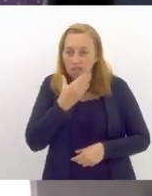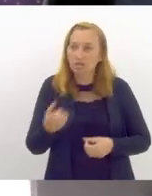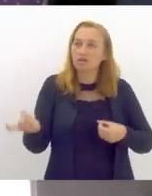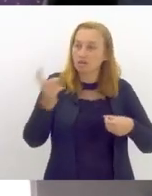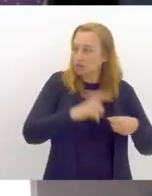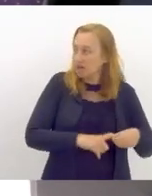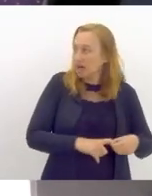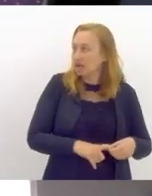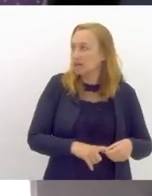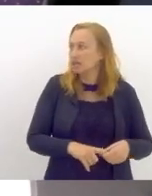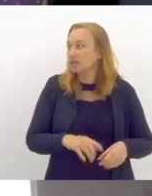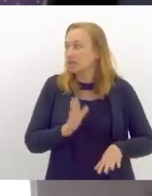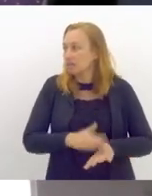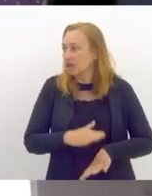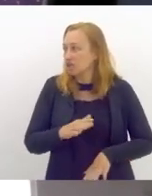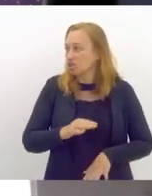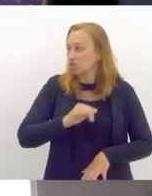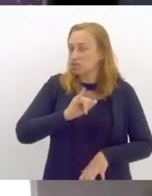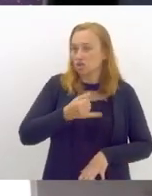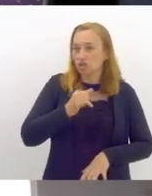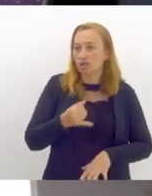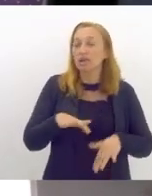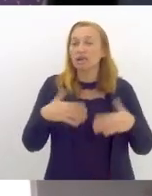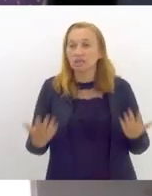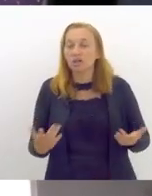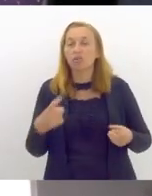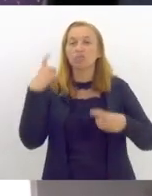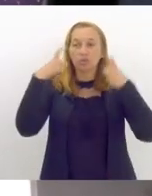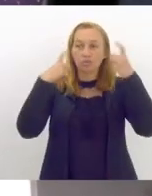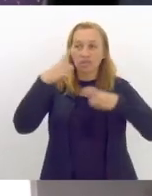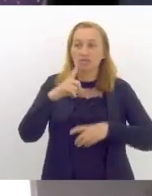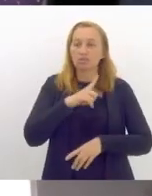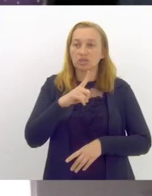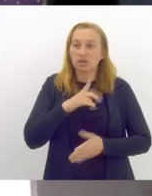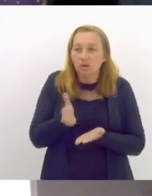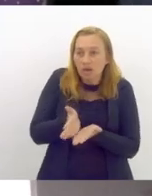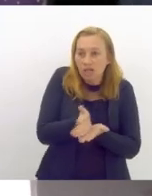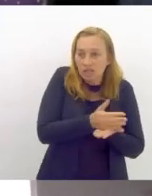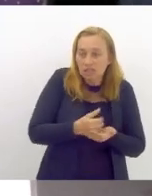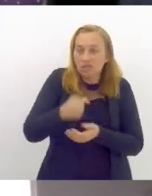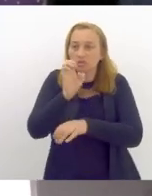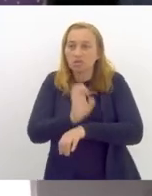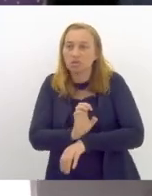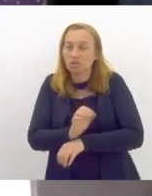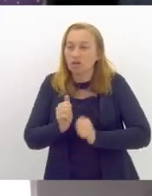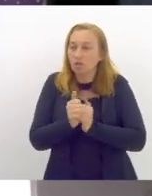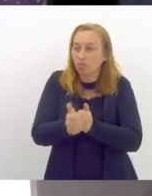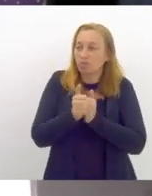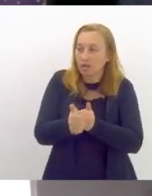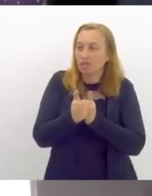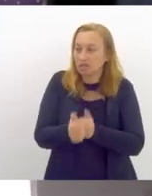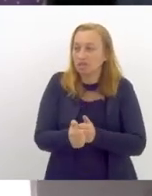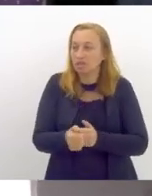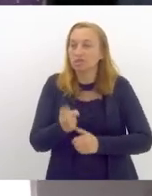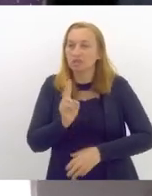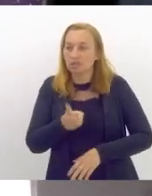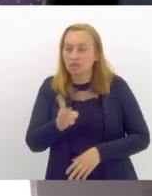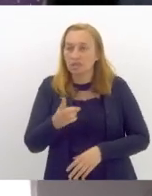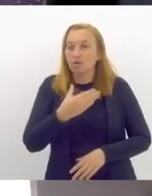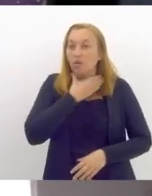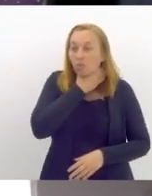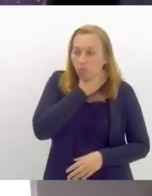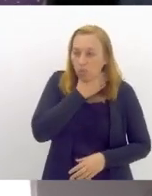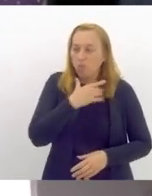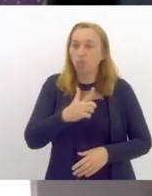fazendo ainda mais janeiro então eu tenho preocupação com arrecadação do Estado eu acompanho diariamente a crise é feia eu já coloquei